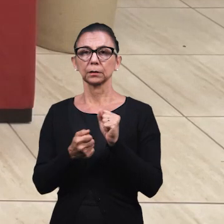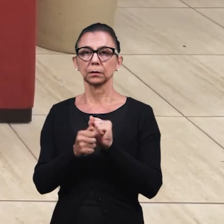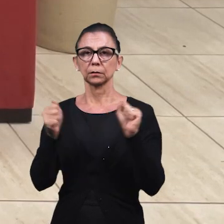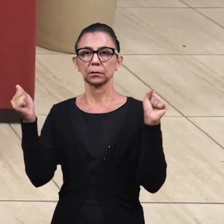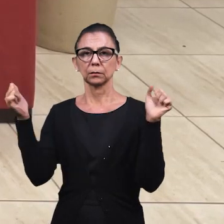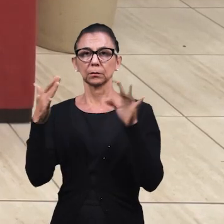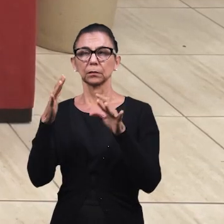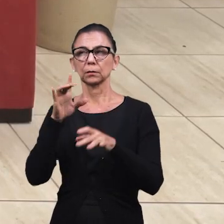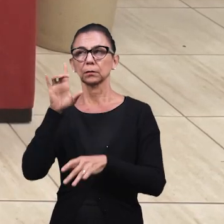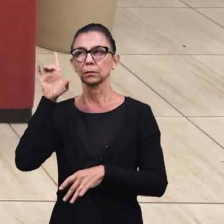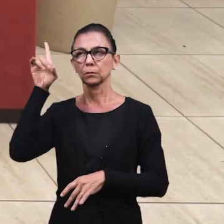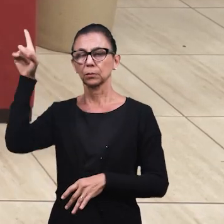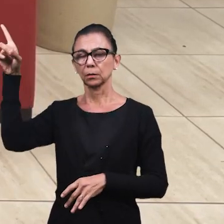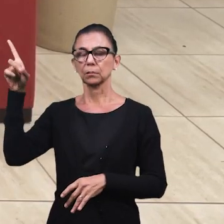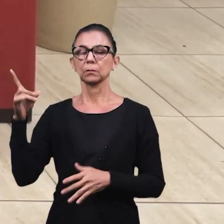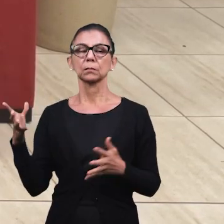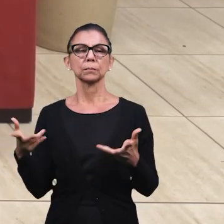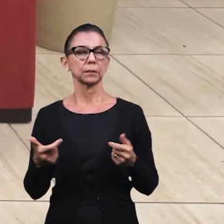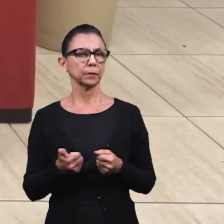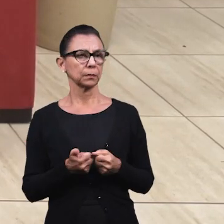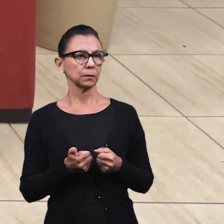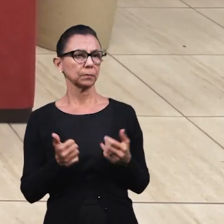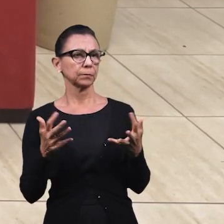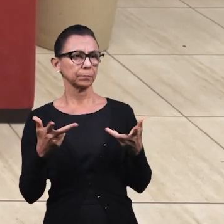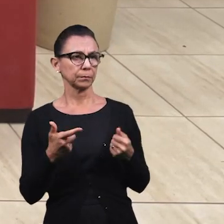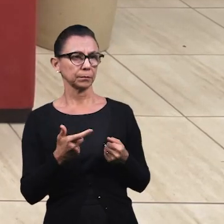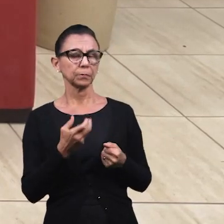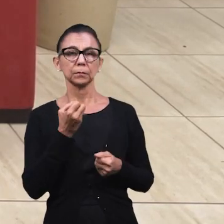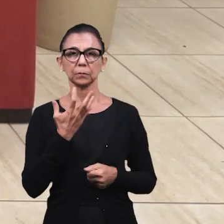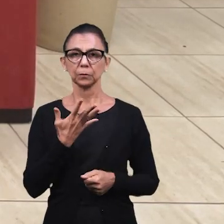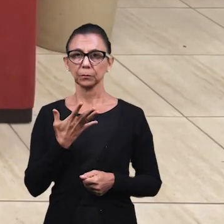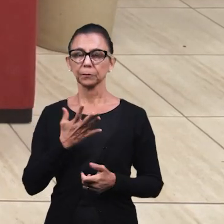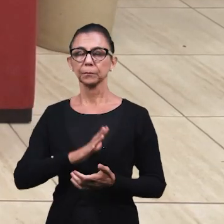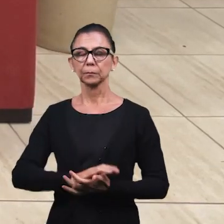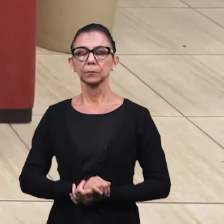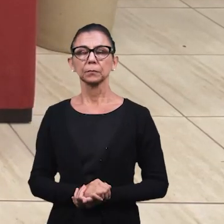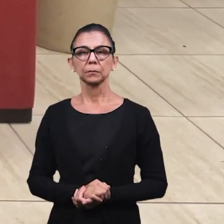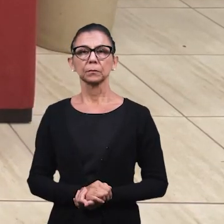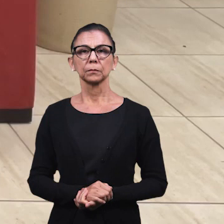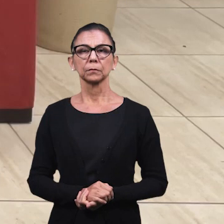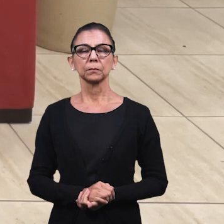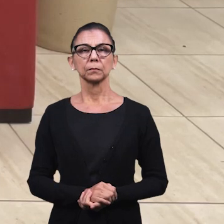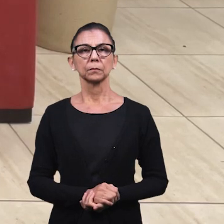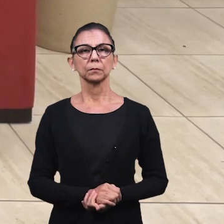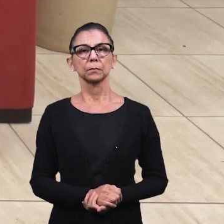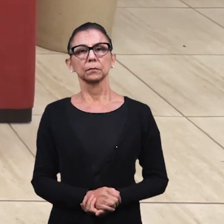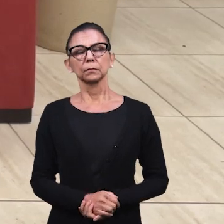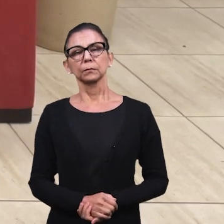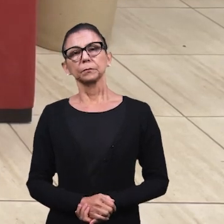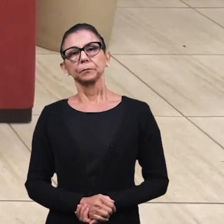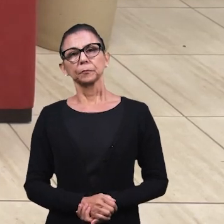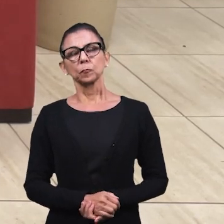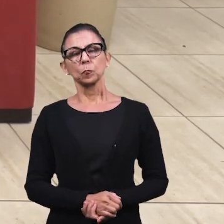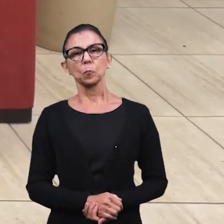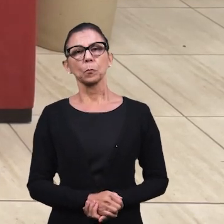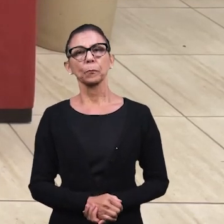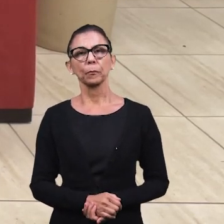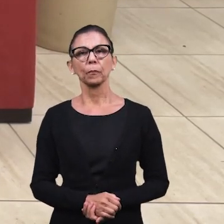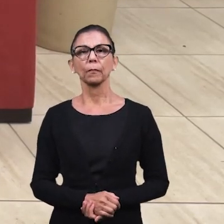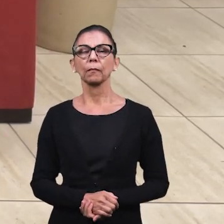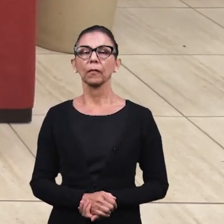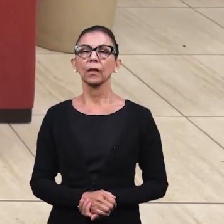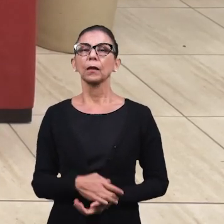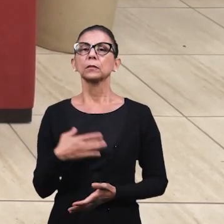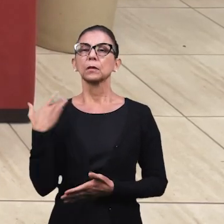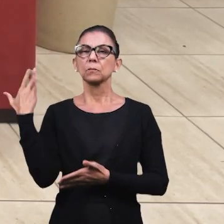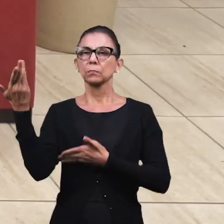mistérios da glória do Senhor. Que maravilha, muito bom, não é? A cada participação, algo